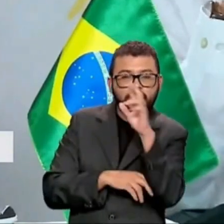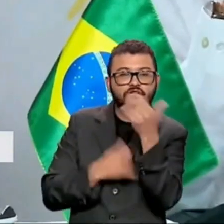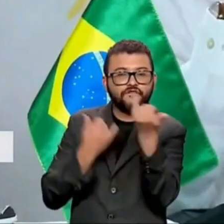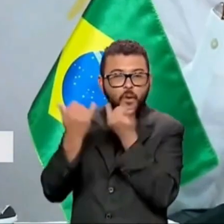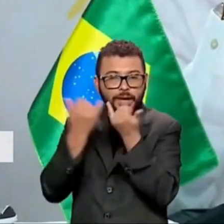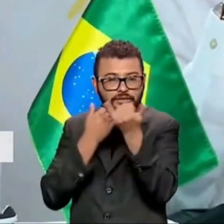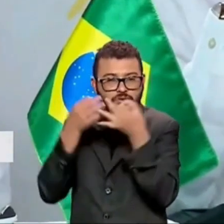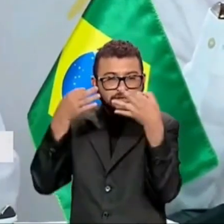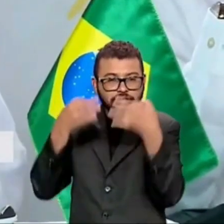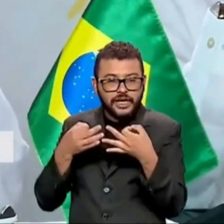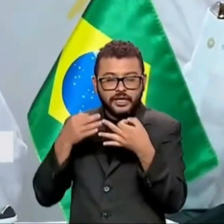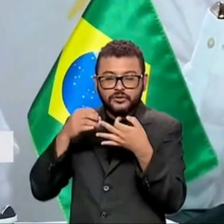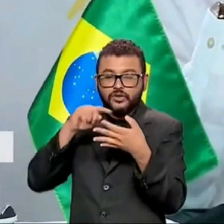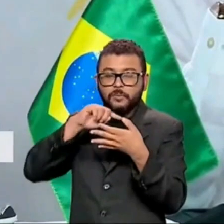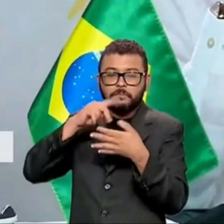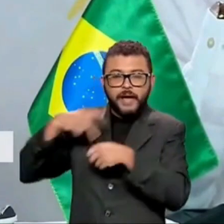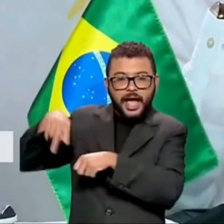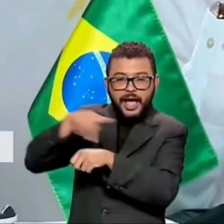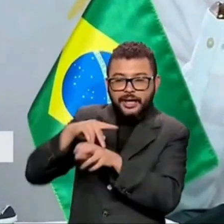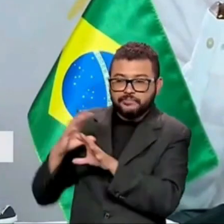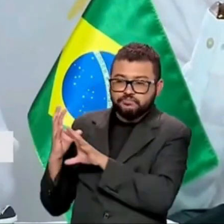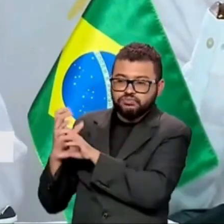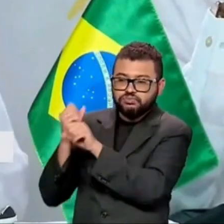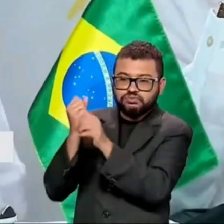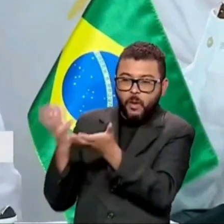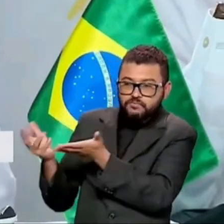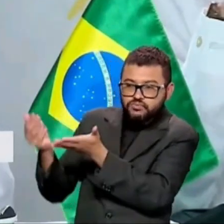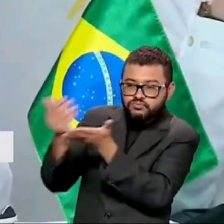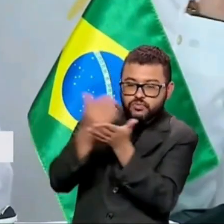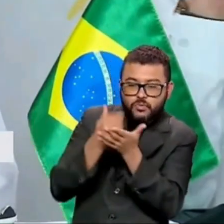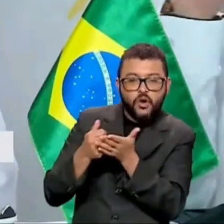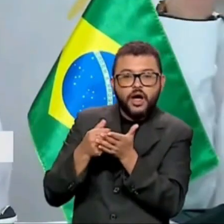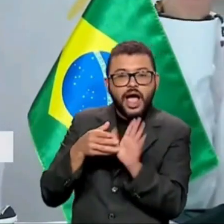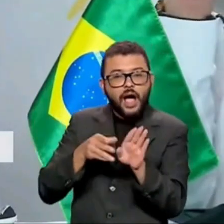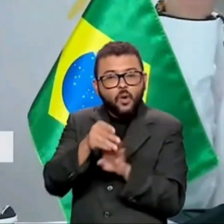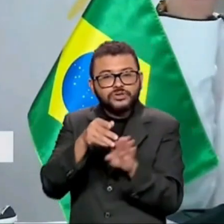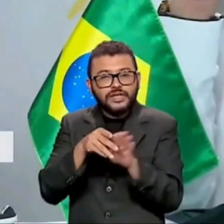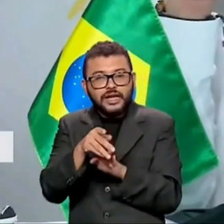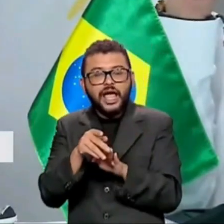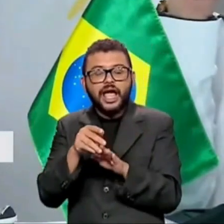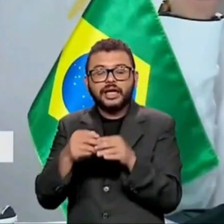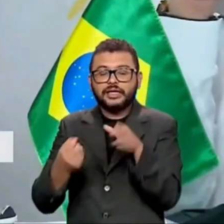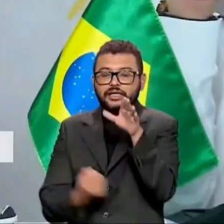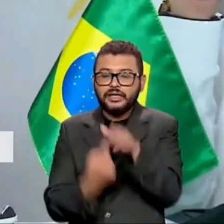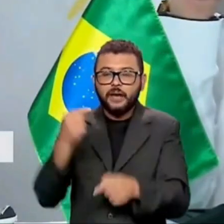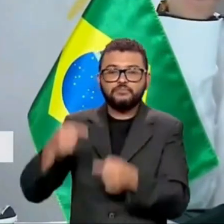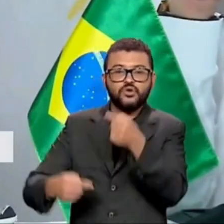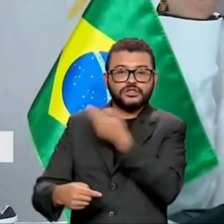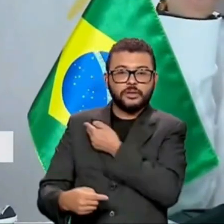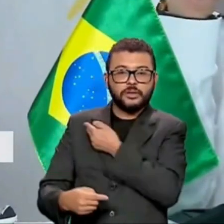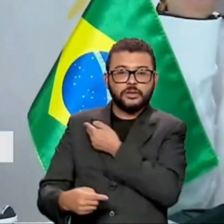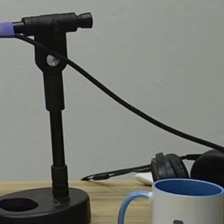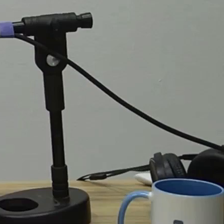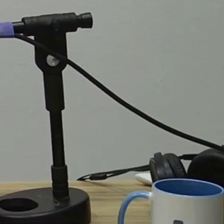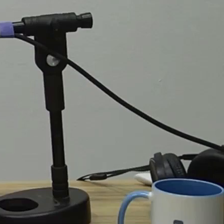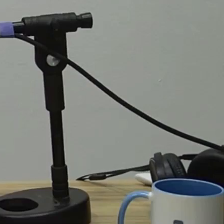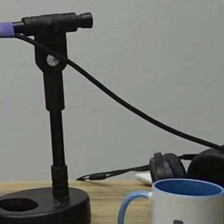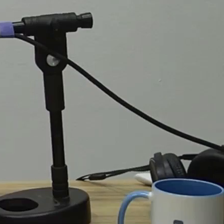dados de todos os países para orientar as políticas públicas e torná-las mais eficazes.